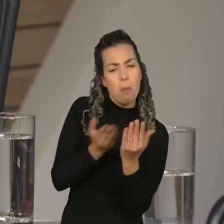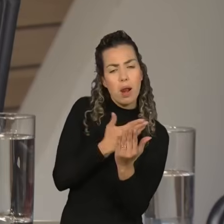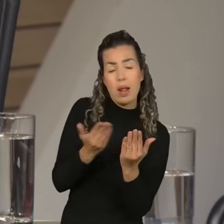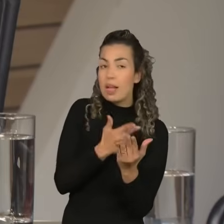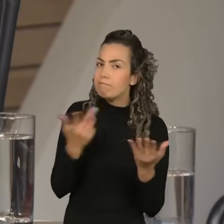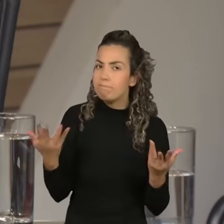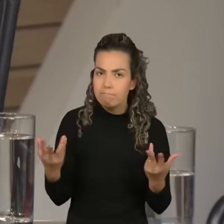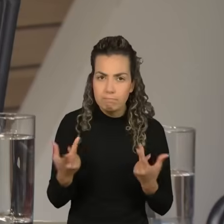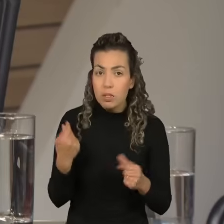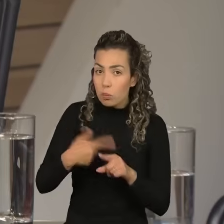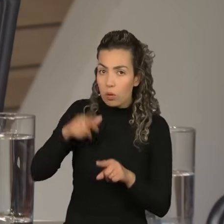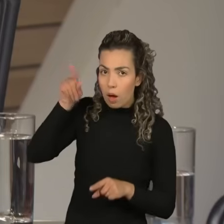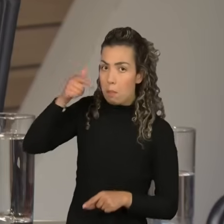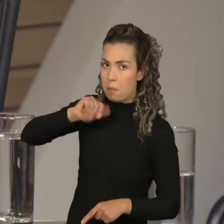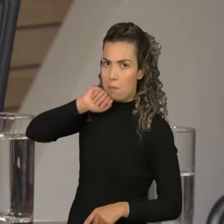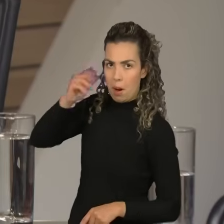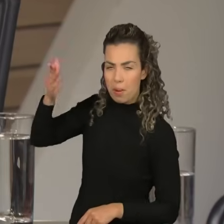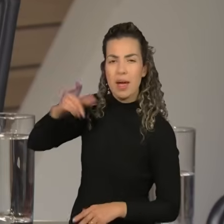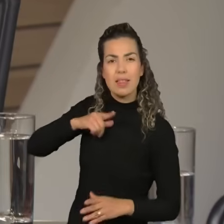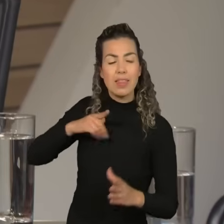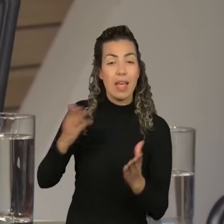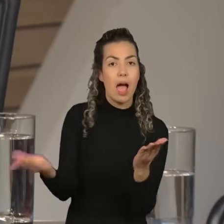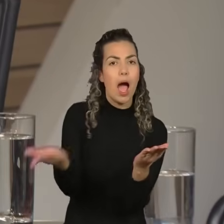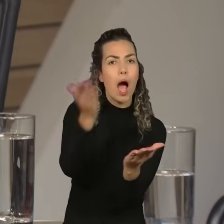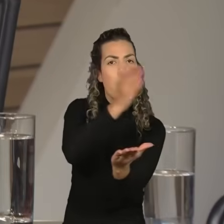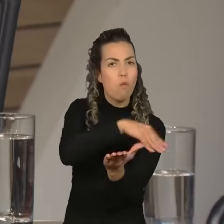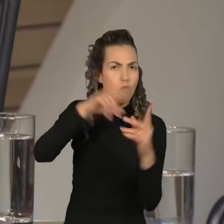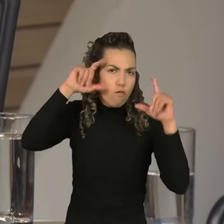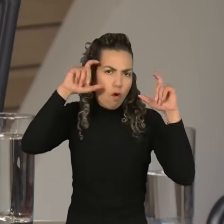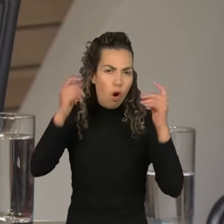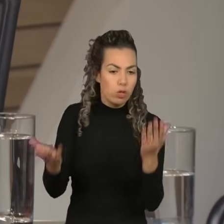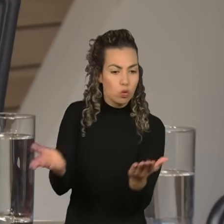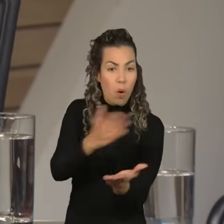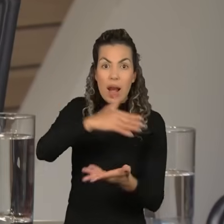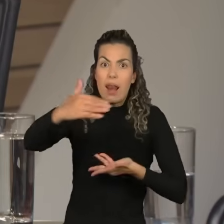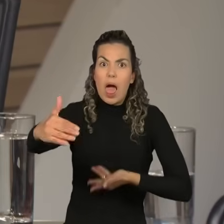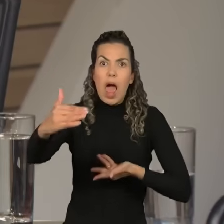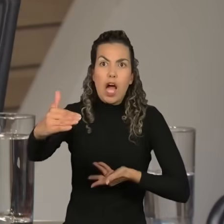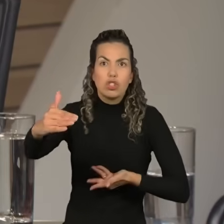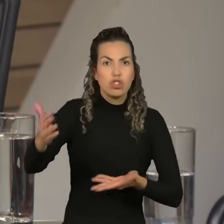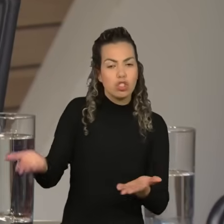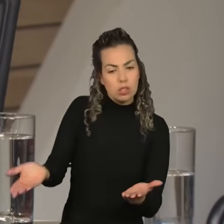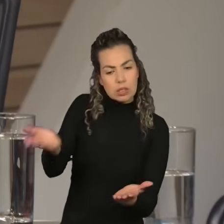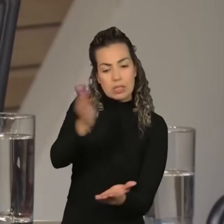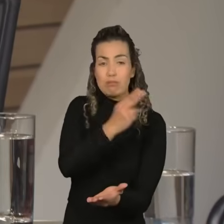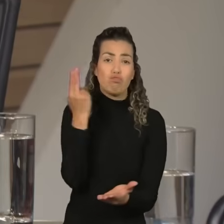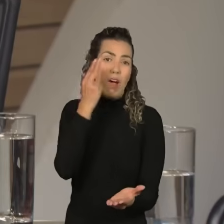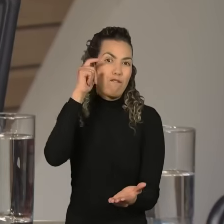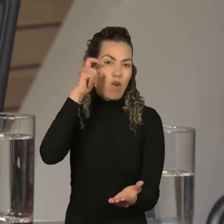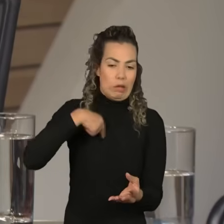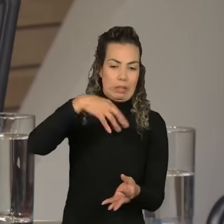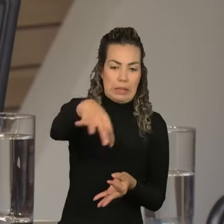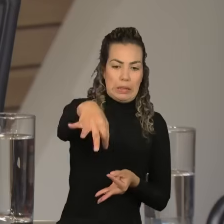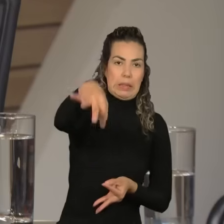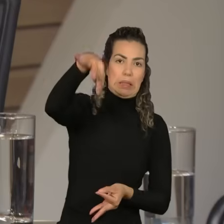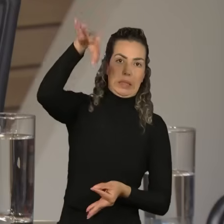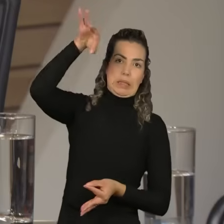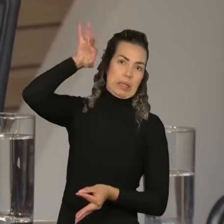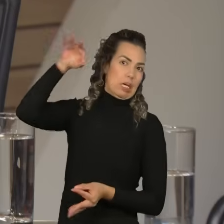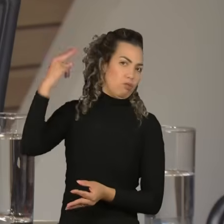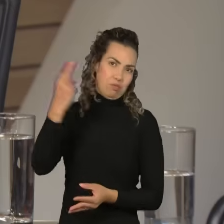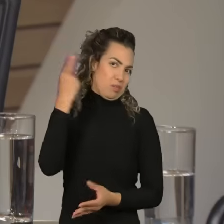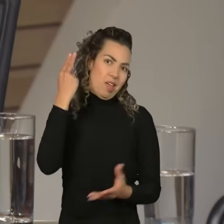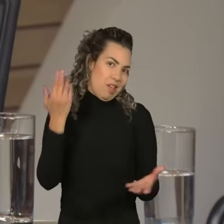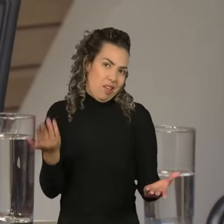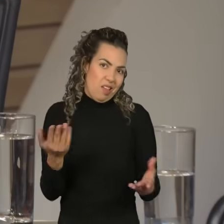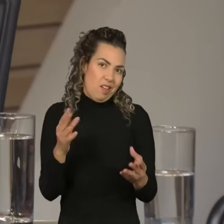álbuns gigantes do Cazuza que a gente não podia danificar, então a gente... de retirar a foto dali, então a gente começou com o fotógrafo